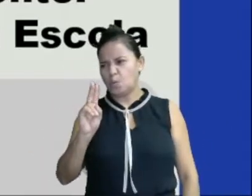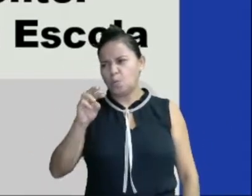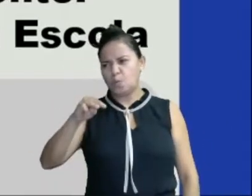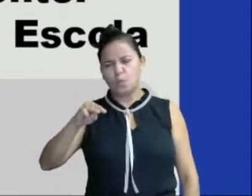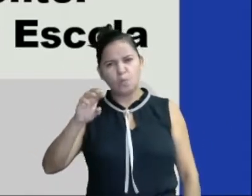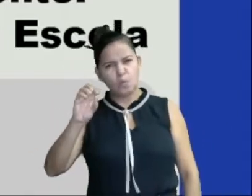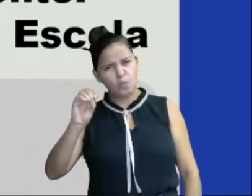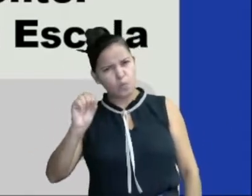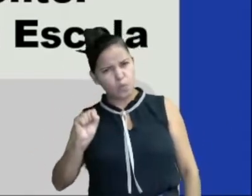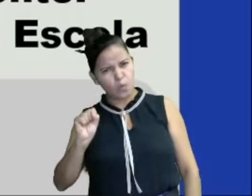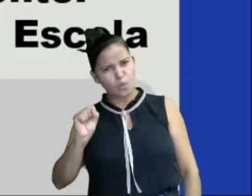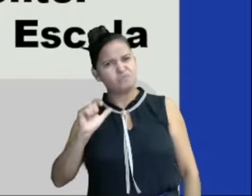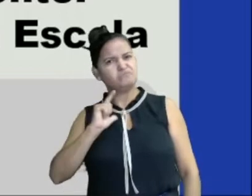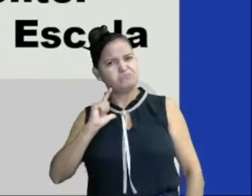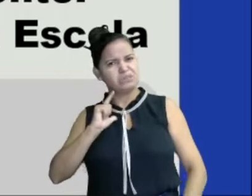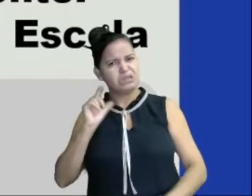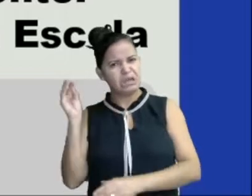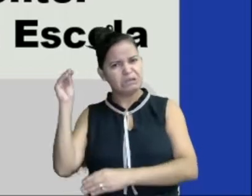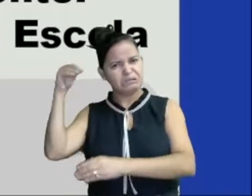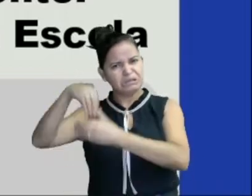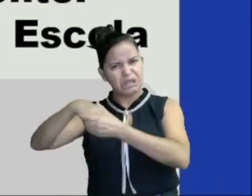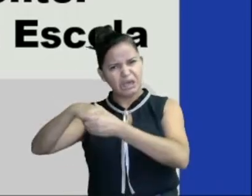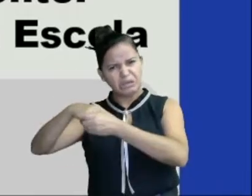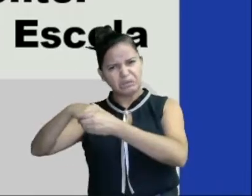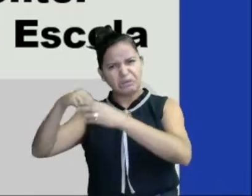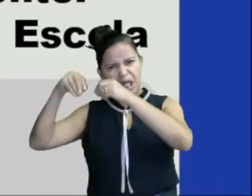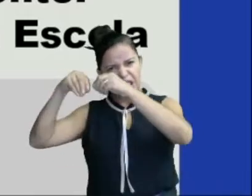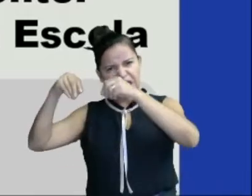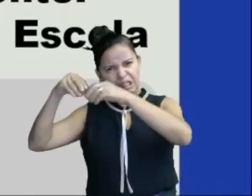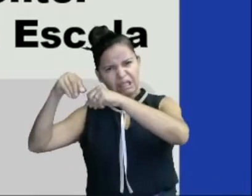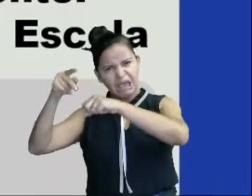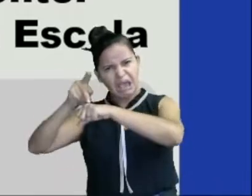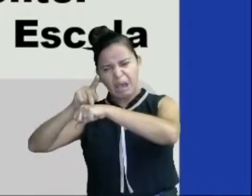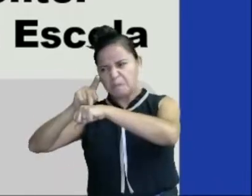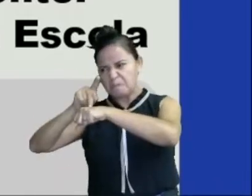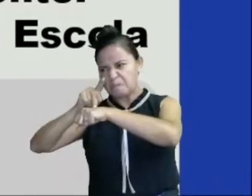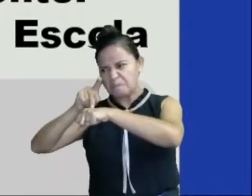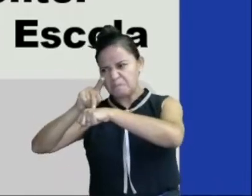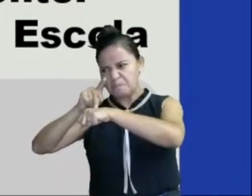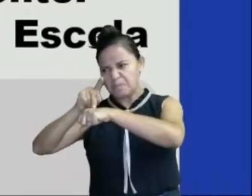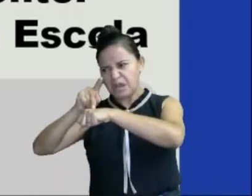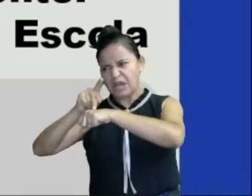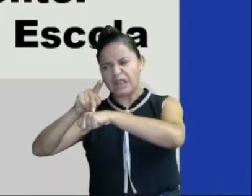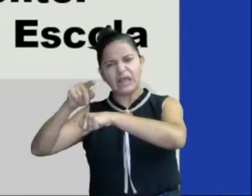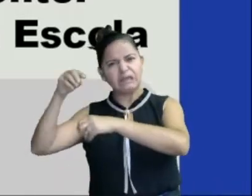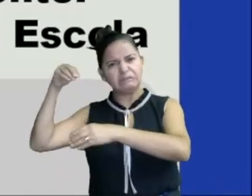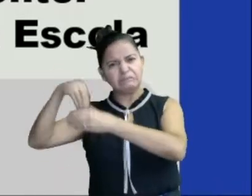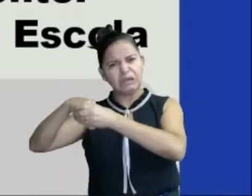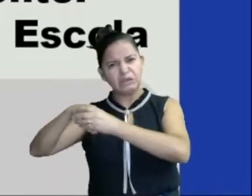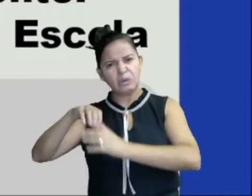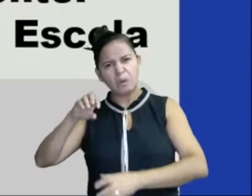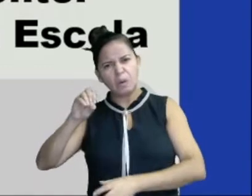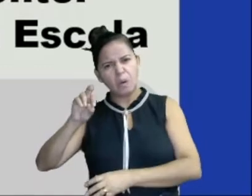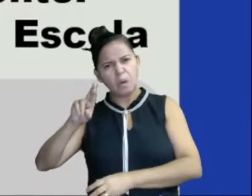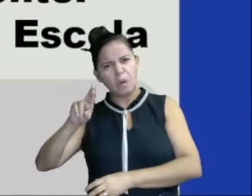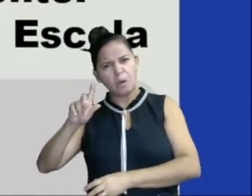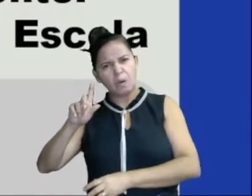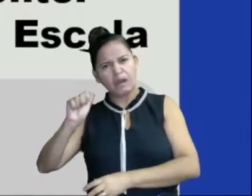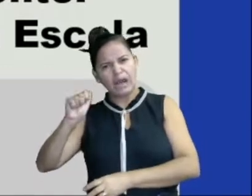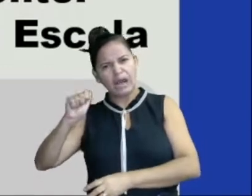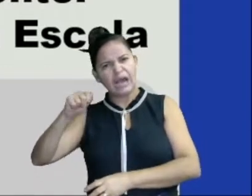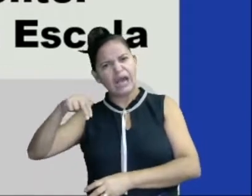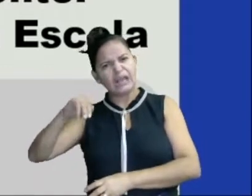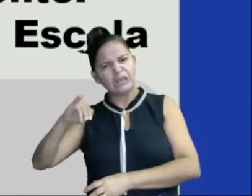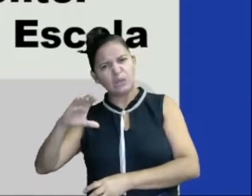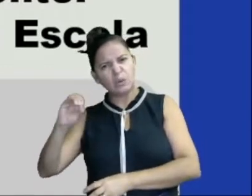contém grande concentração de material orgânico. Como eu tinha falado para vocês, que é um material advindo de decomposição